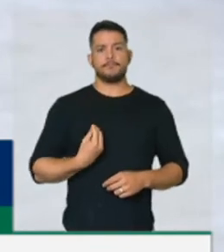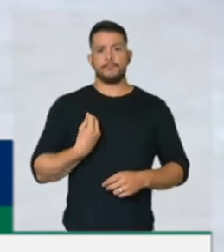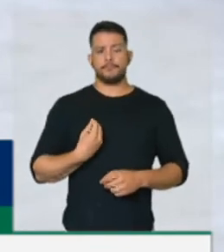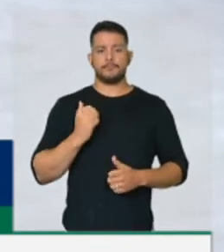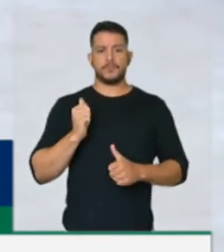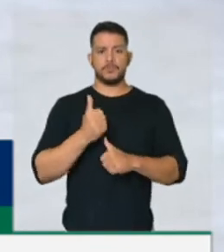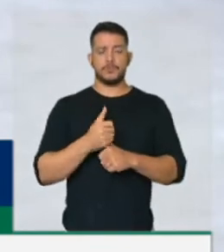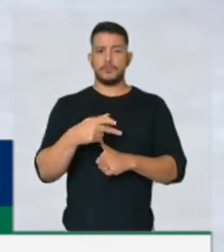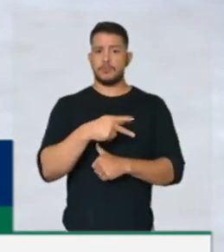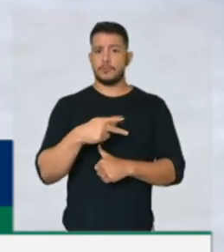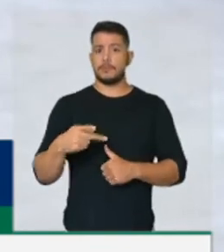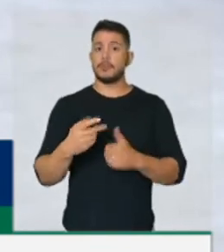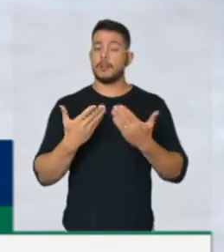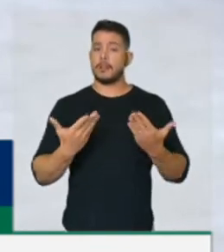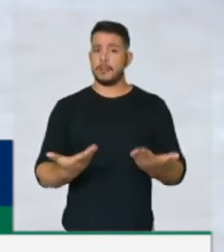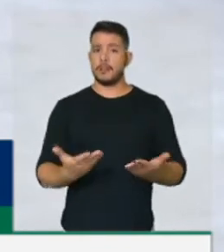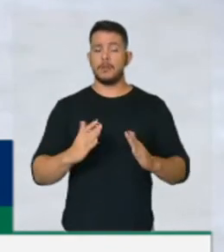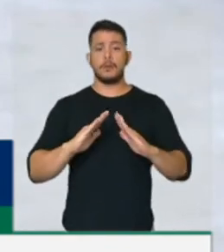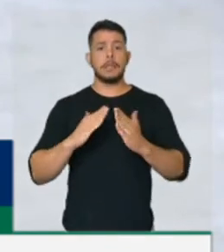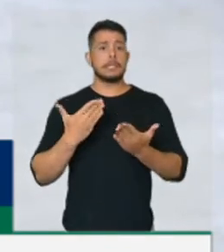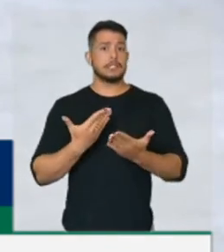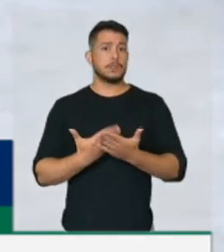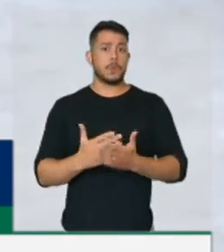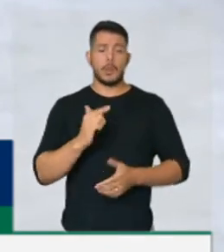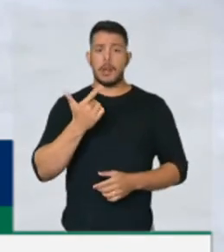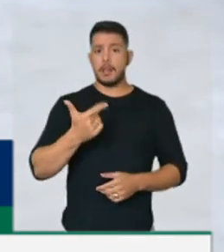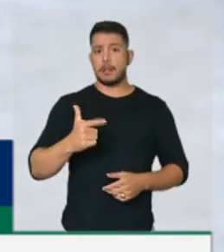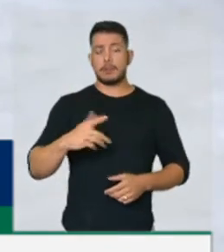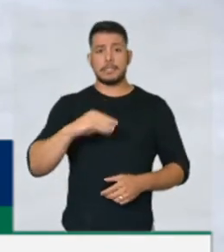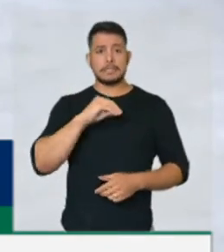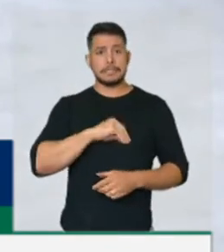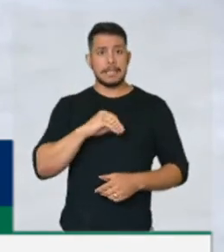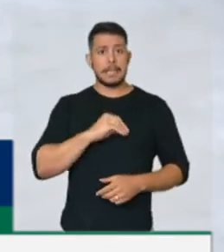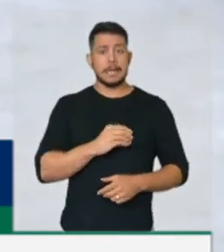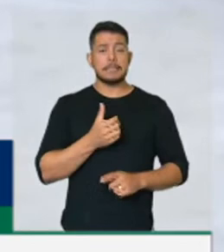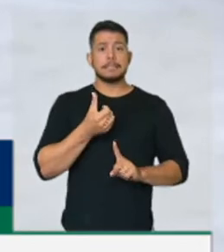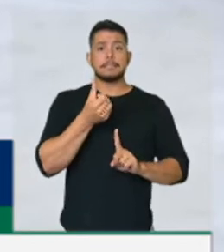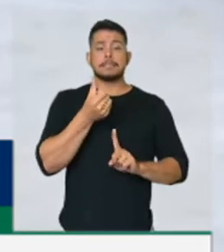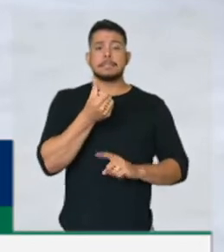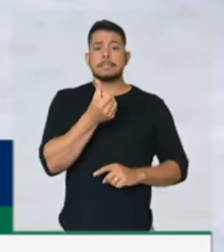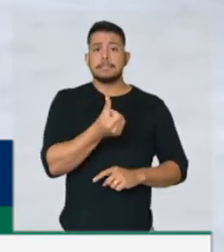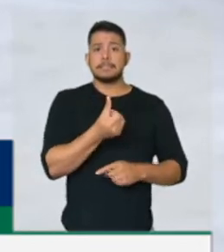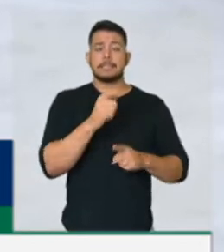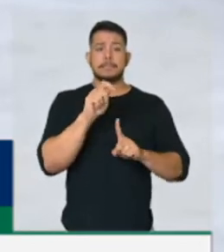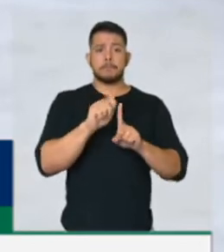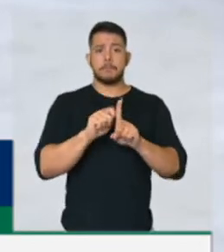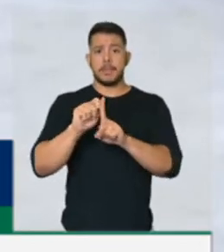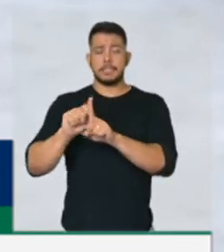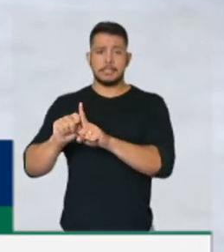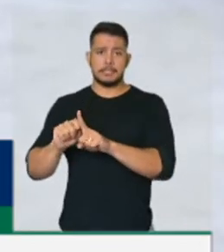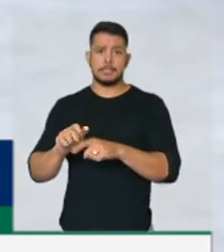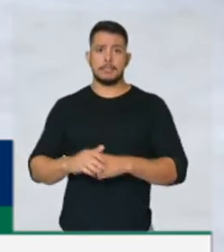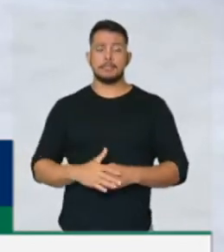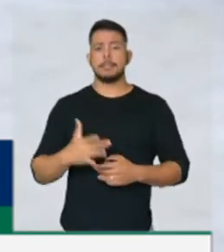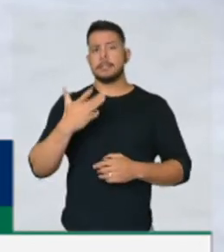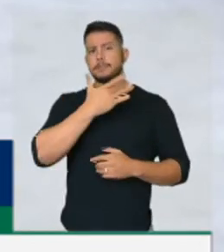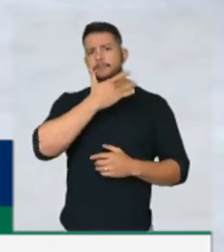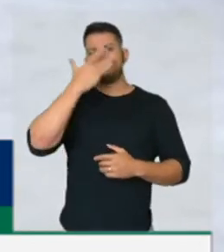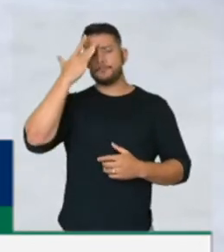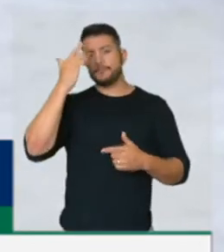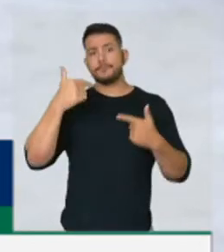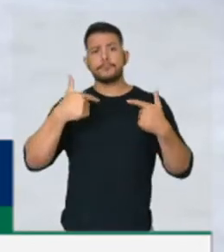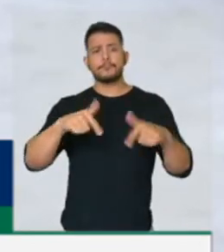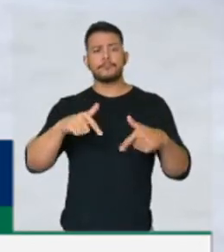sem receber há mais de 6 meses. Os colaboradores, as pessoas que estão lá, educadores,